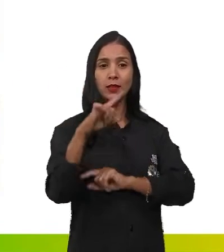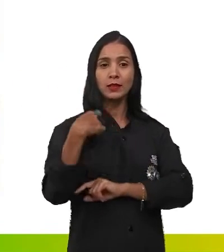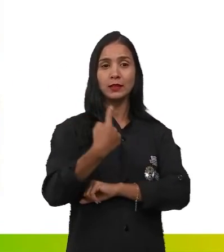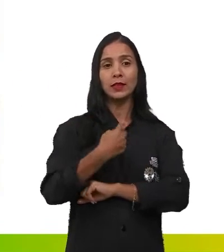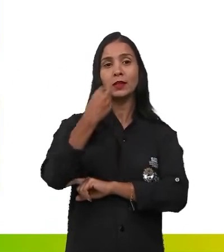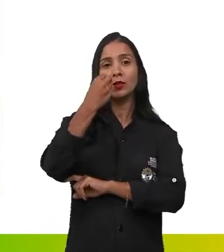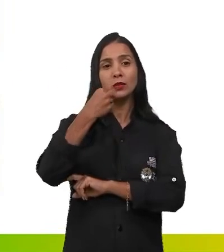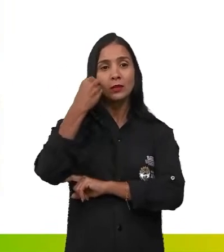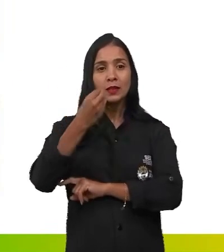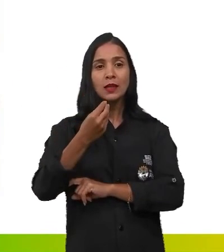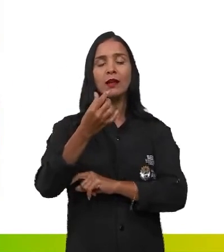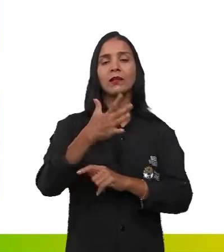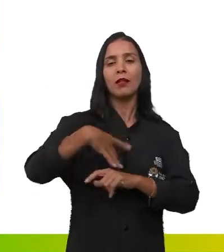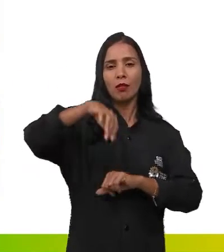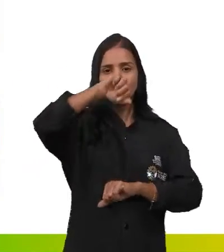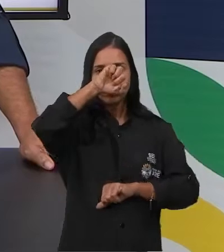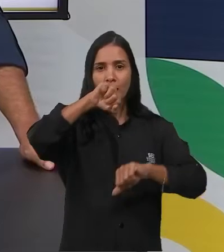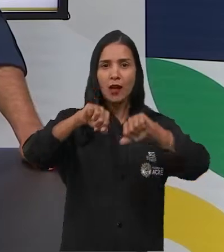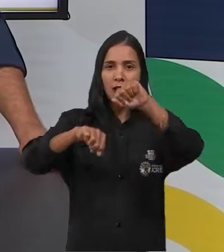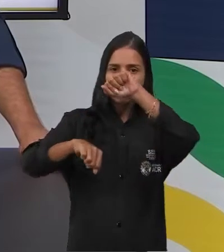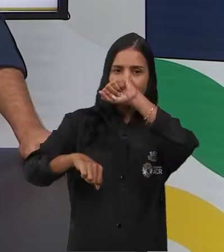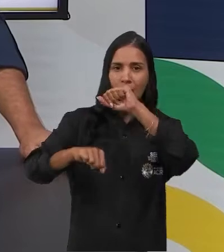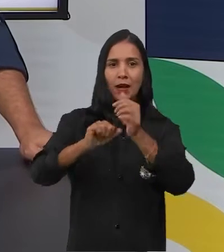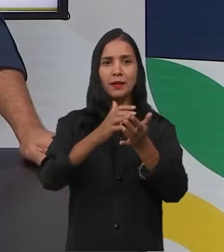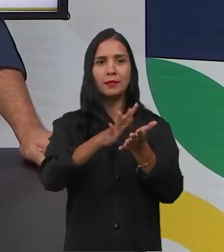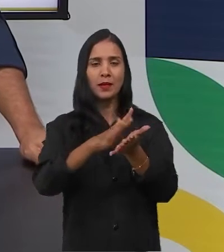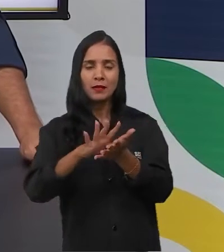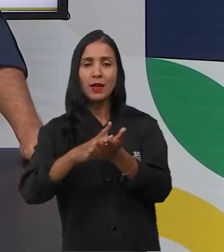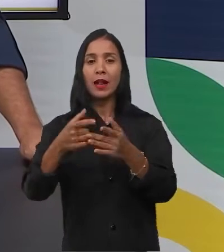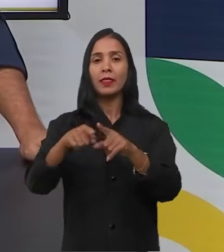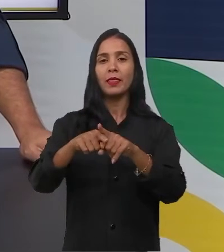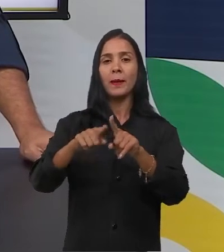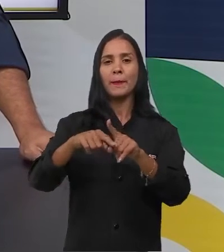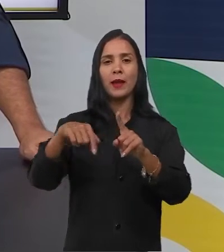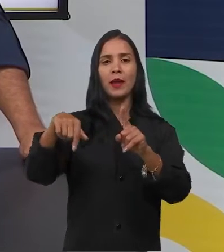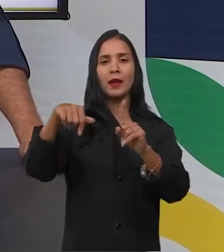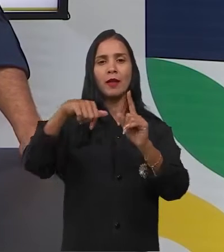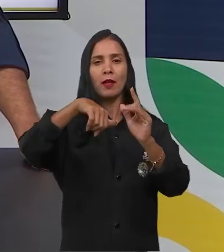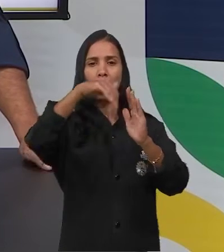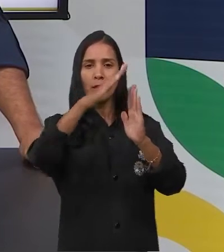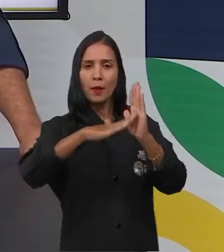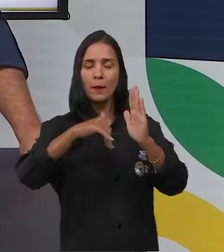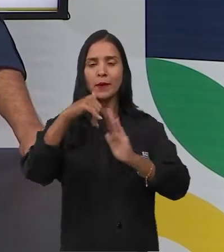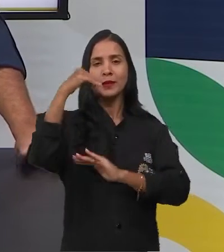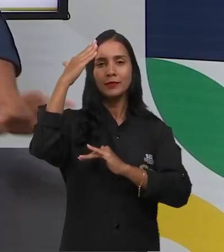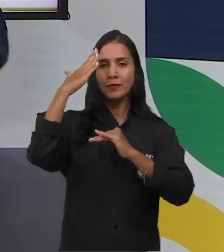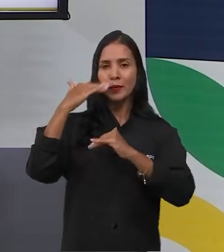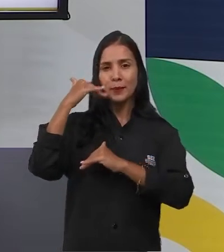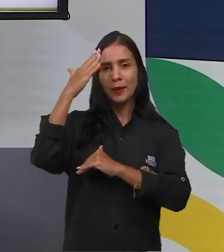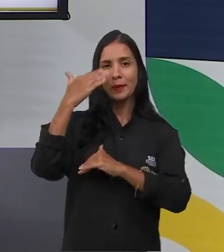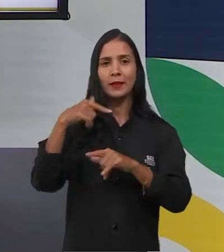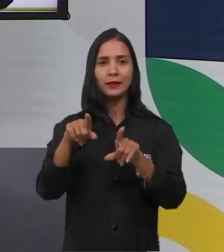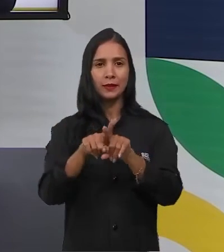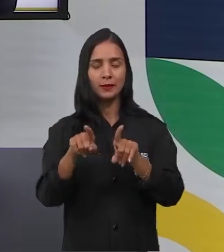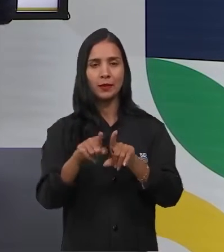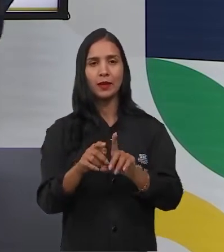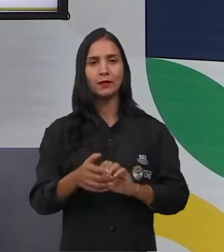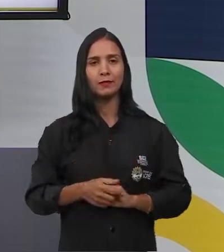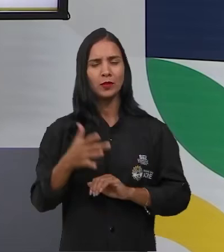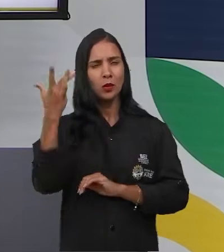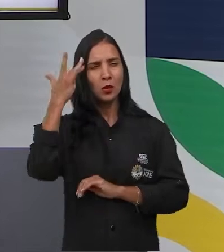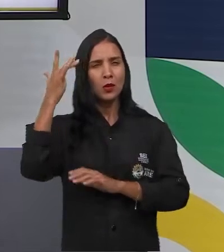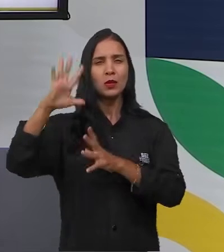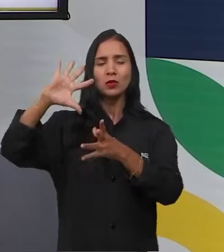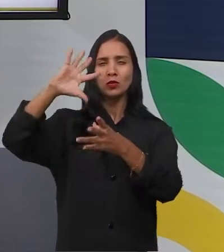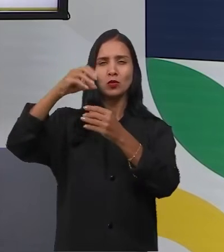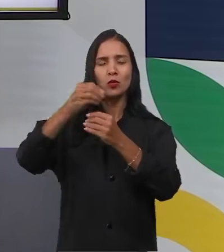danças, rituais, pintura corporal, que são um pouco mais característicos desses povos. Tudo bem? Então, acho que essa foi uma revisão